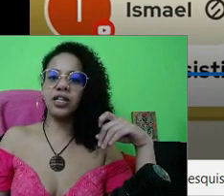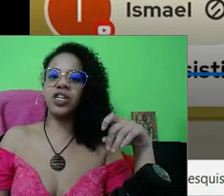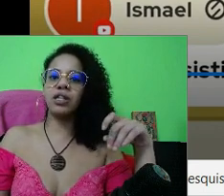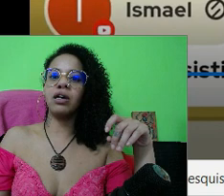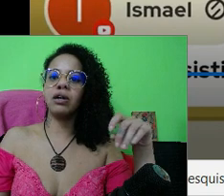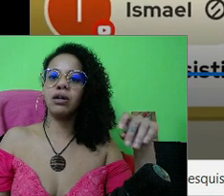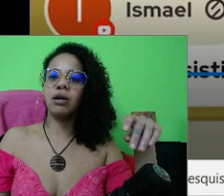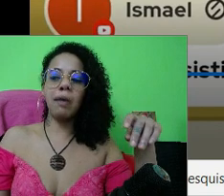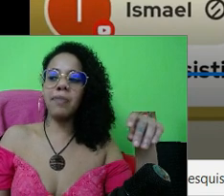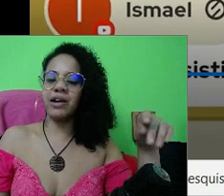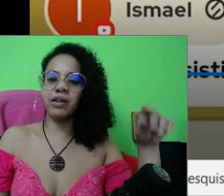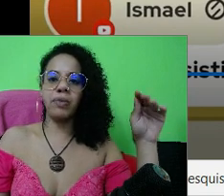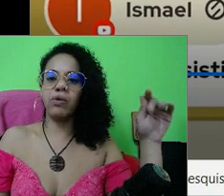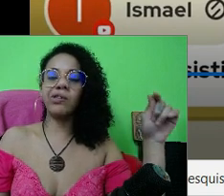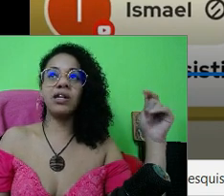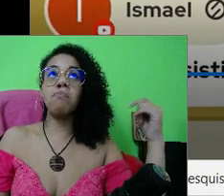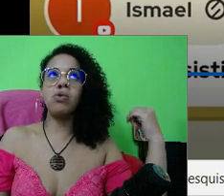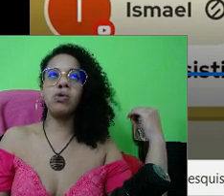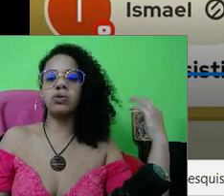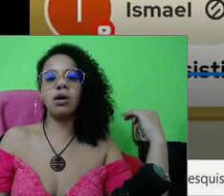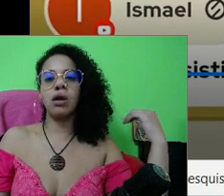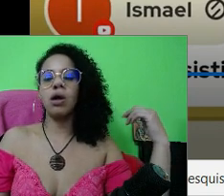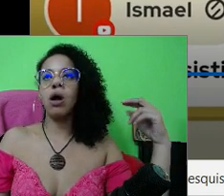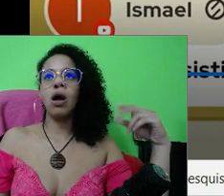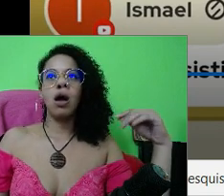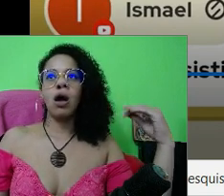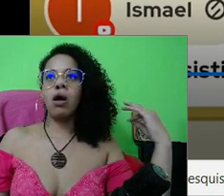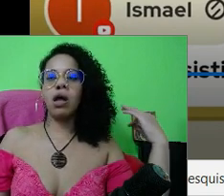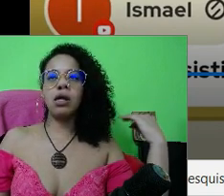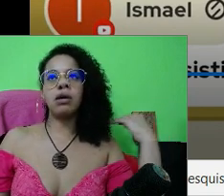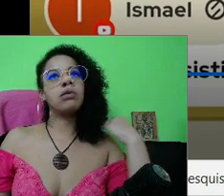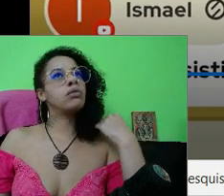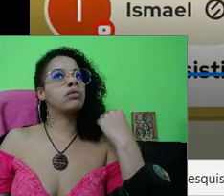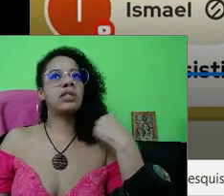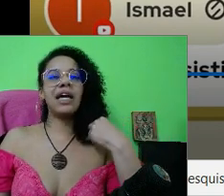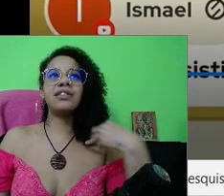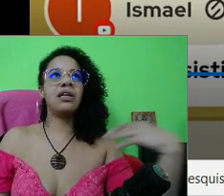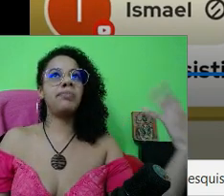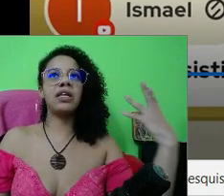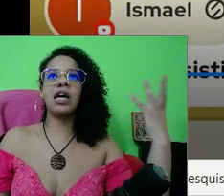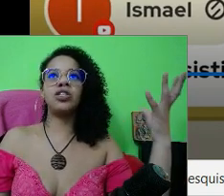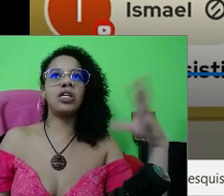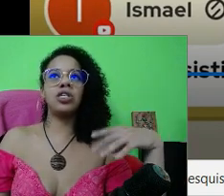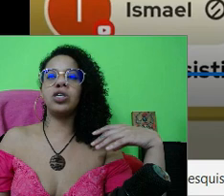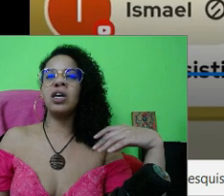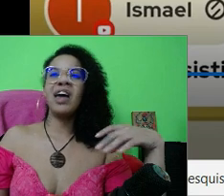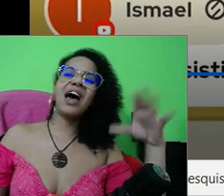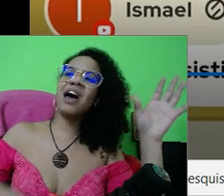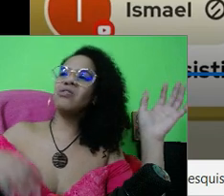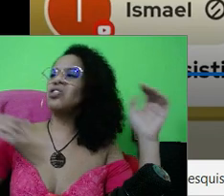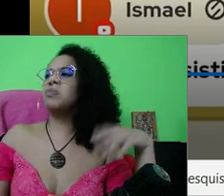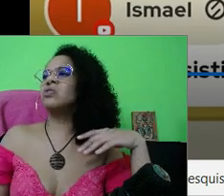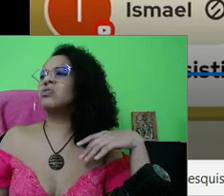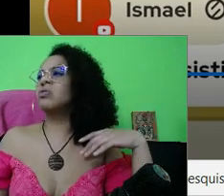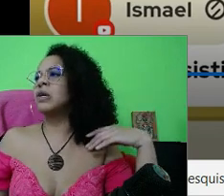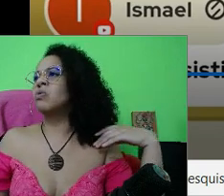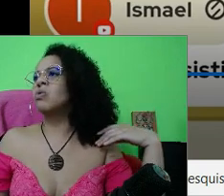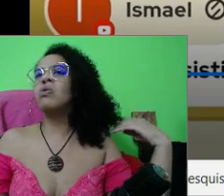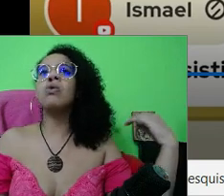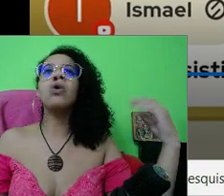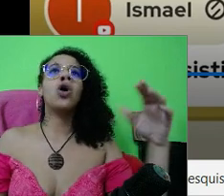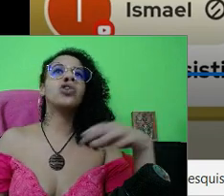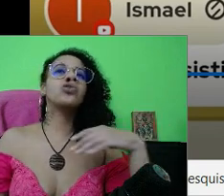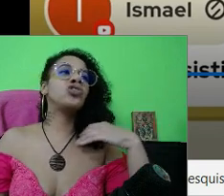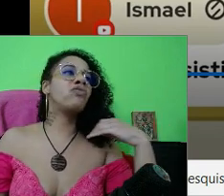você acredita uma merda meu eu queria muito ser Olha tem essa liberdade aí de Ah um dia eu mando